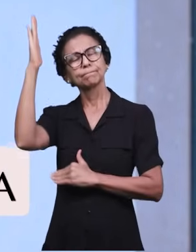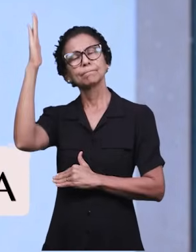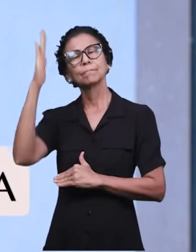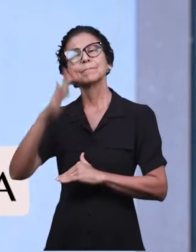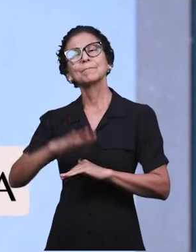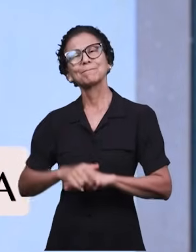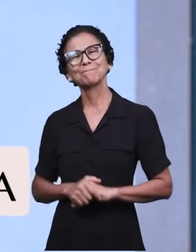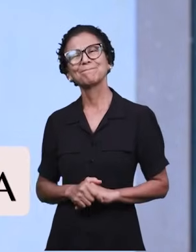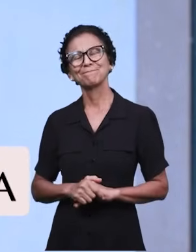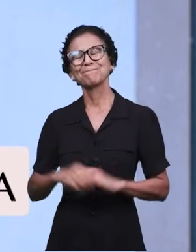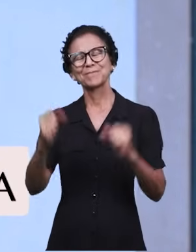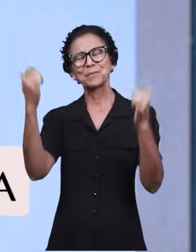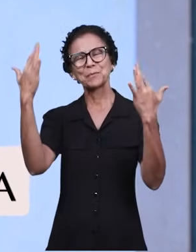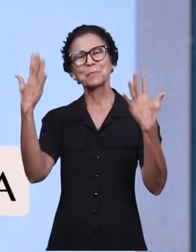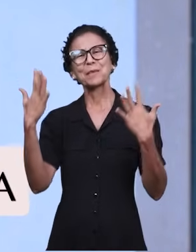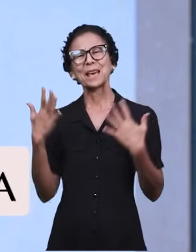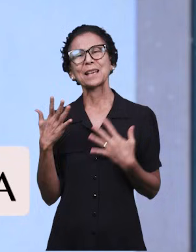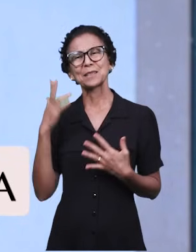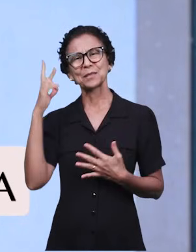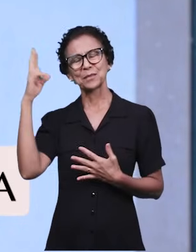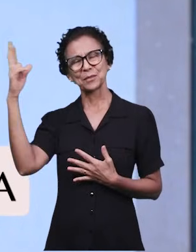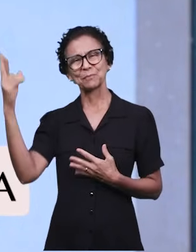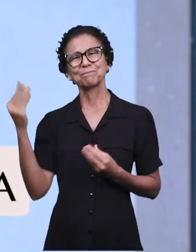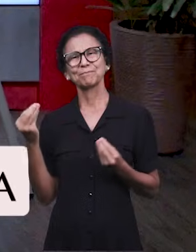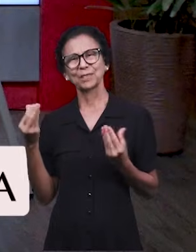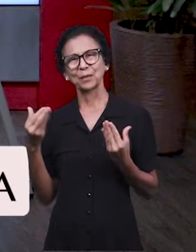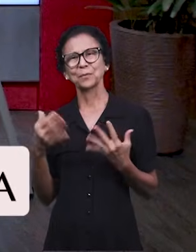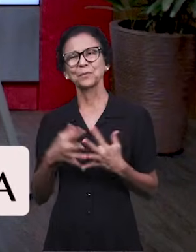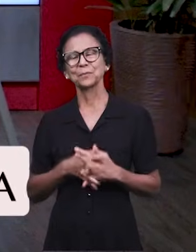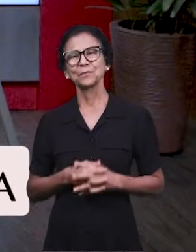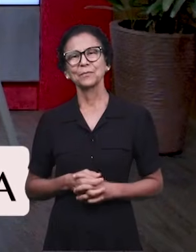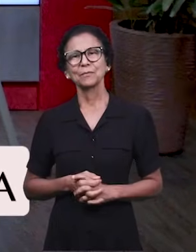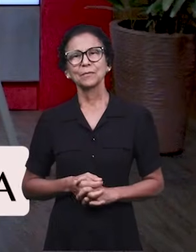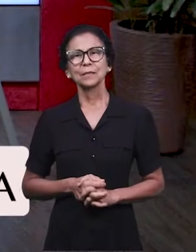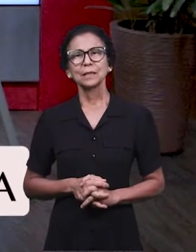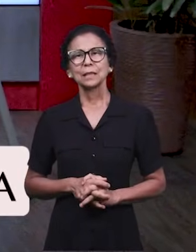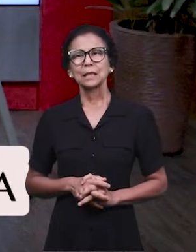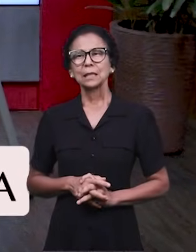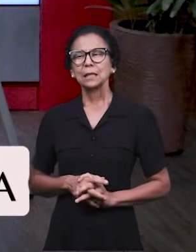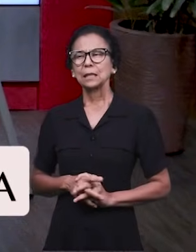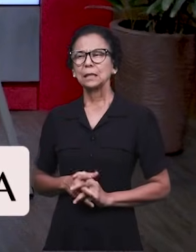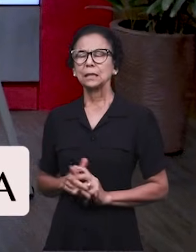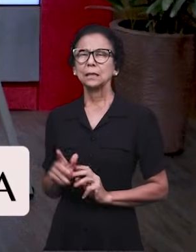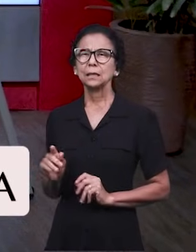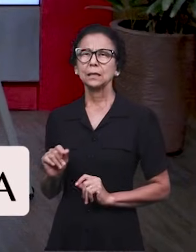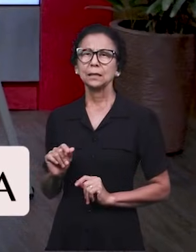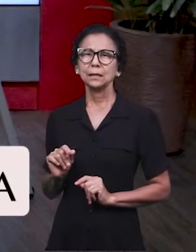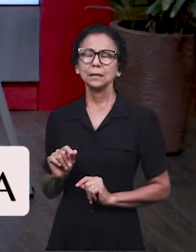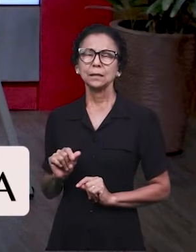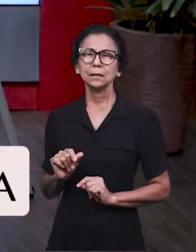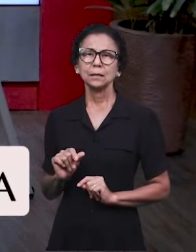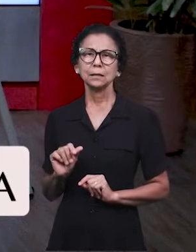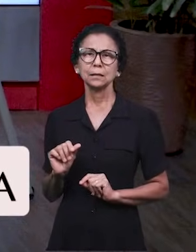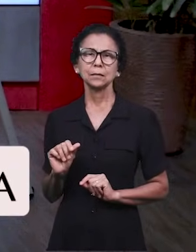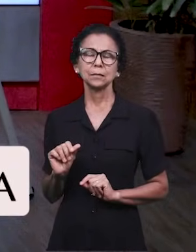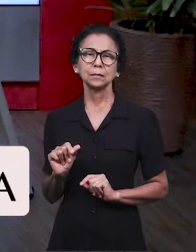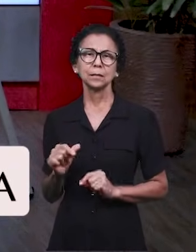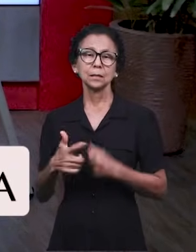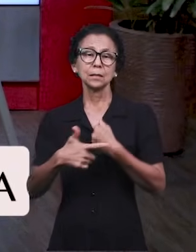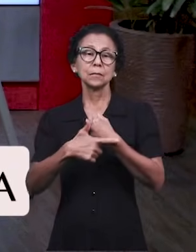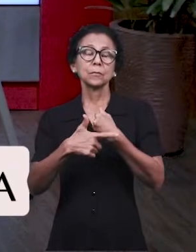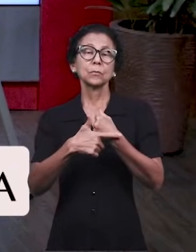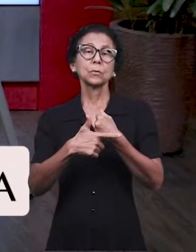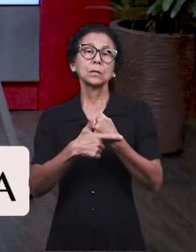realmente foi uma bênção que o Senhor nos concedeu. E exercendo essa atividade, pastor,